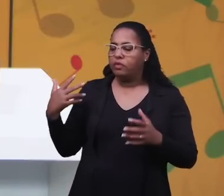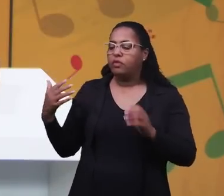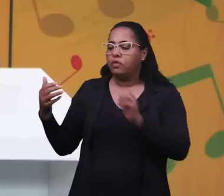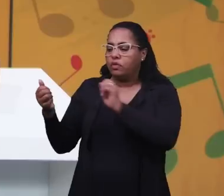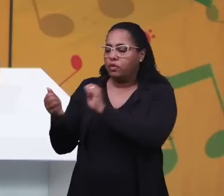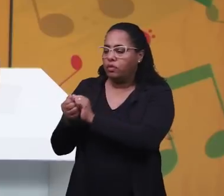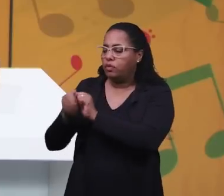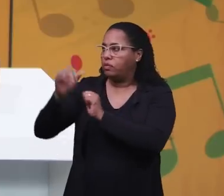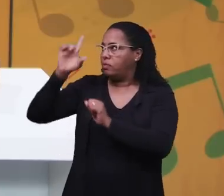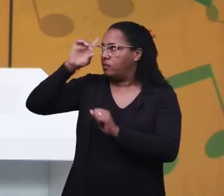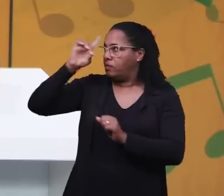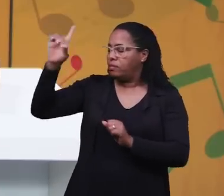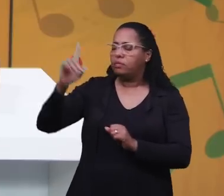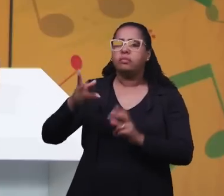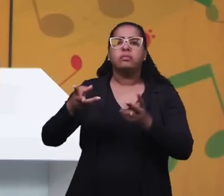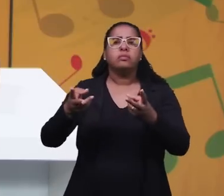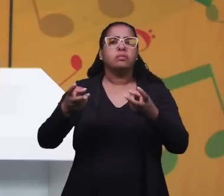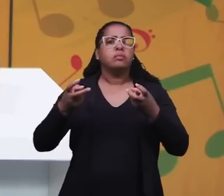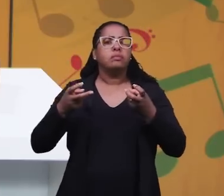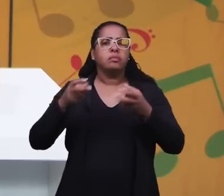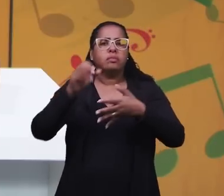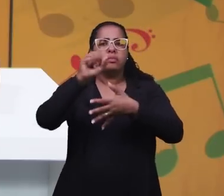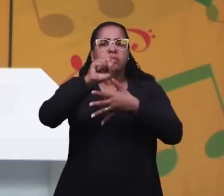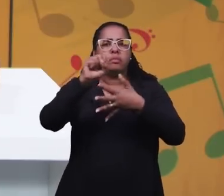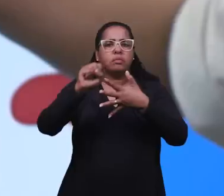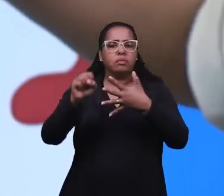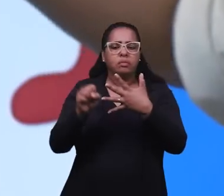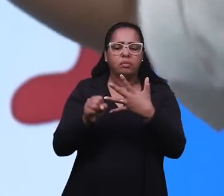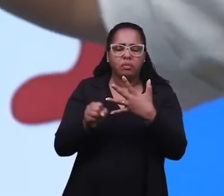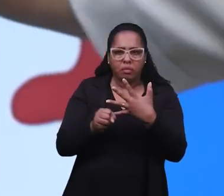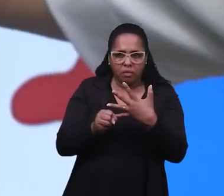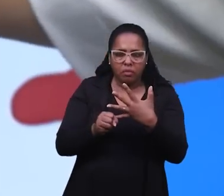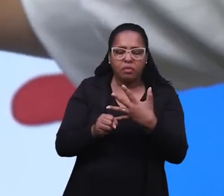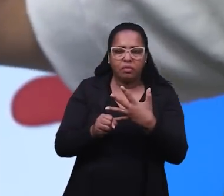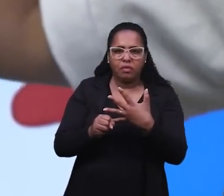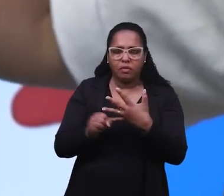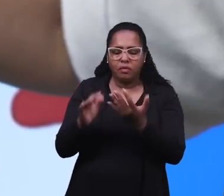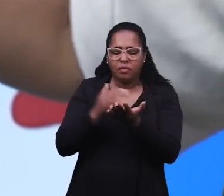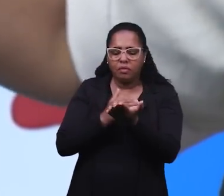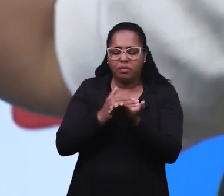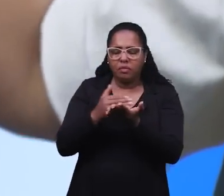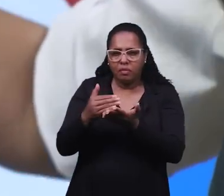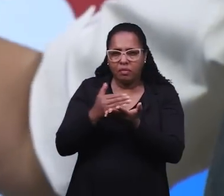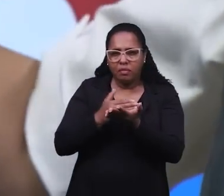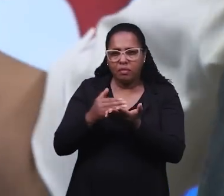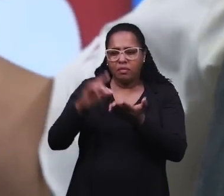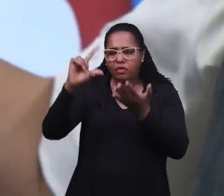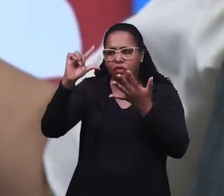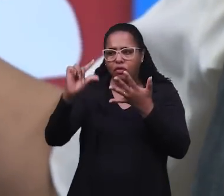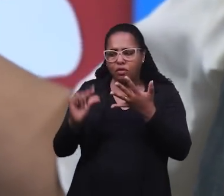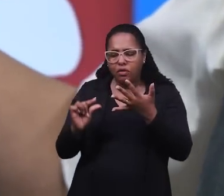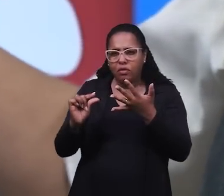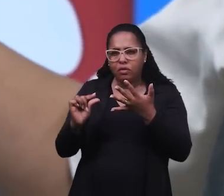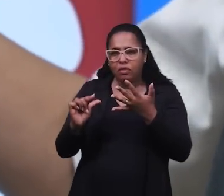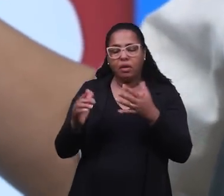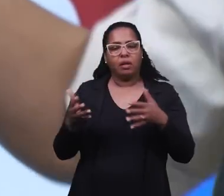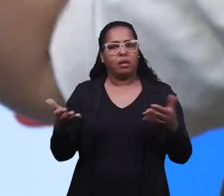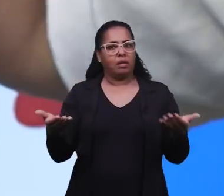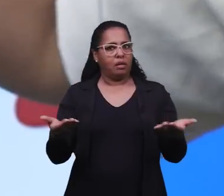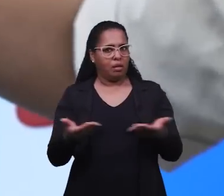ao lado de Deus. Observe, as notinhas aqui no início estão